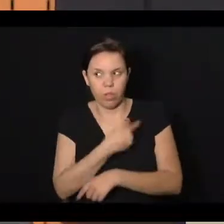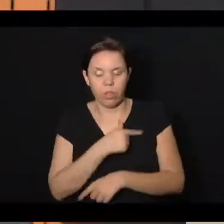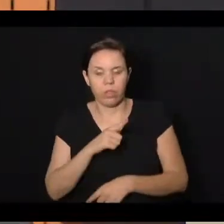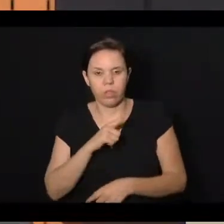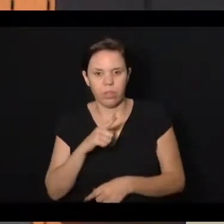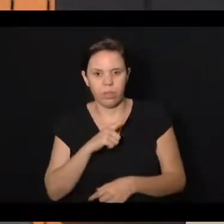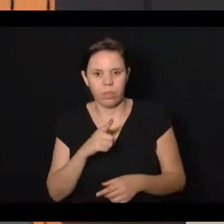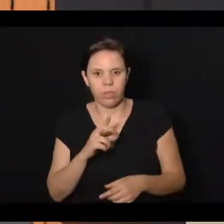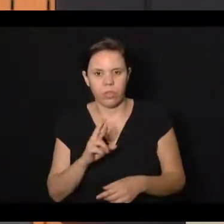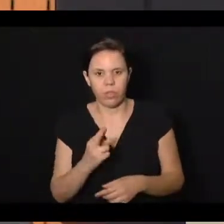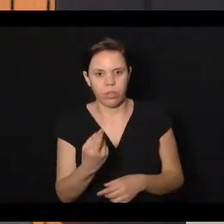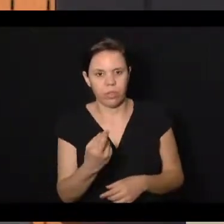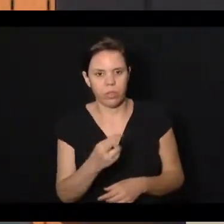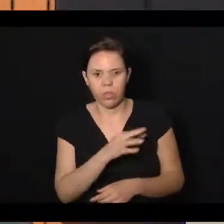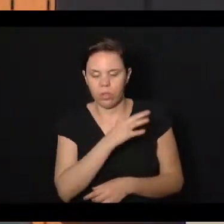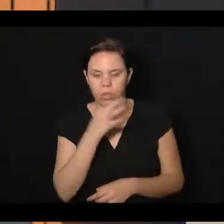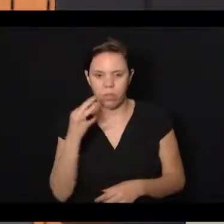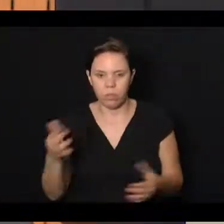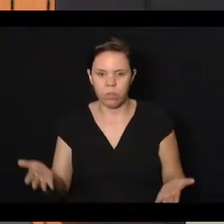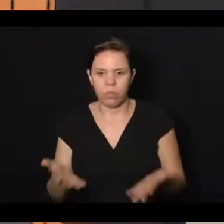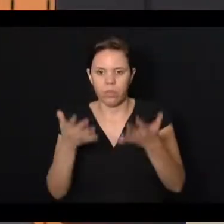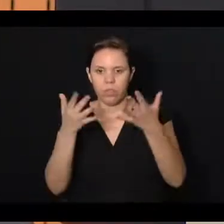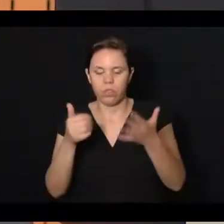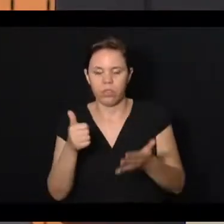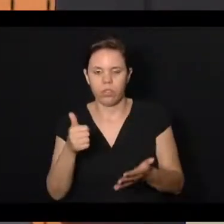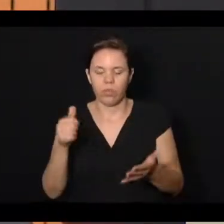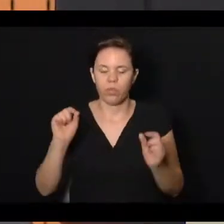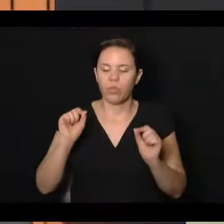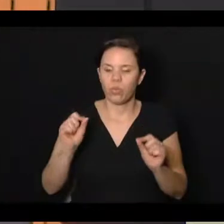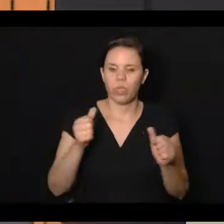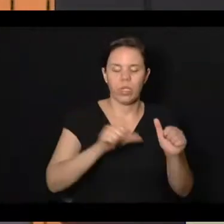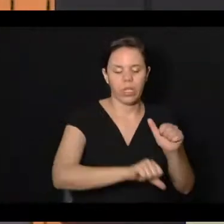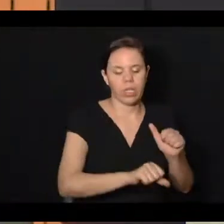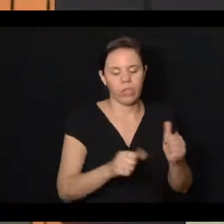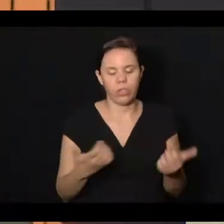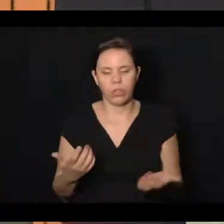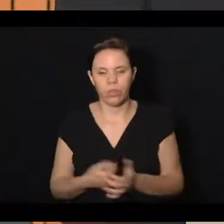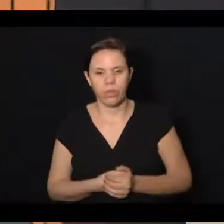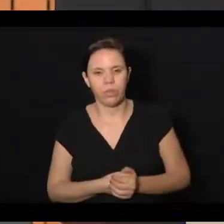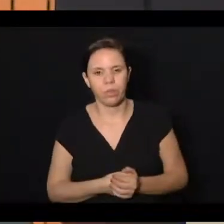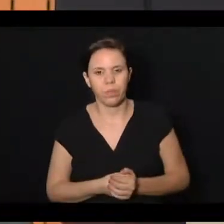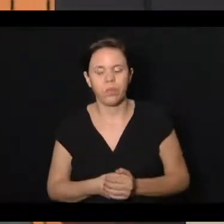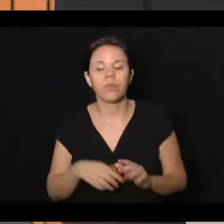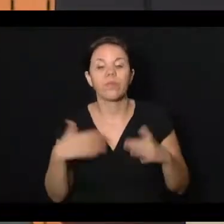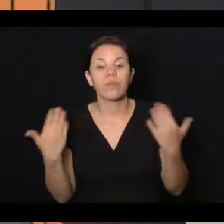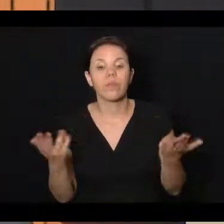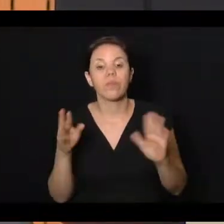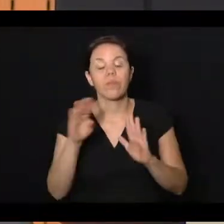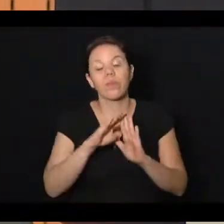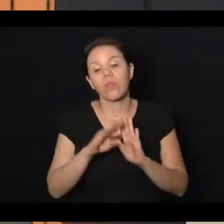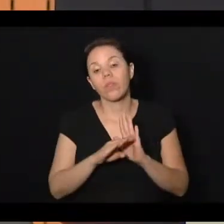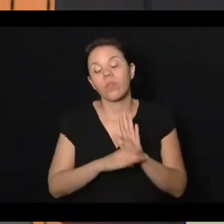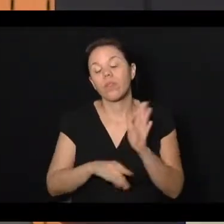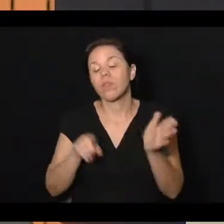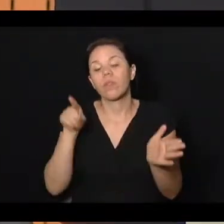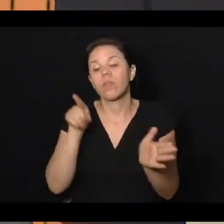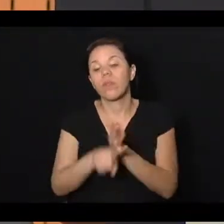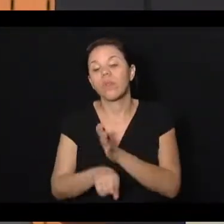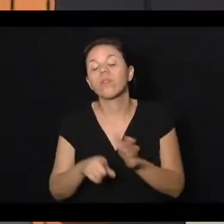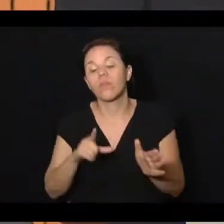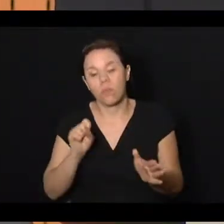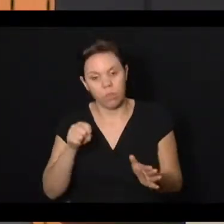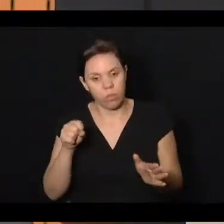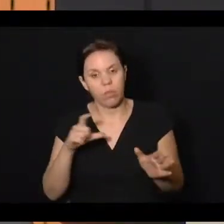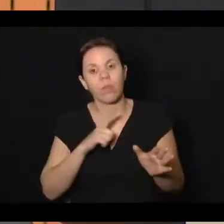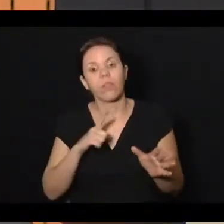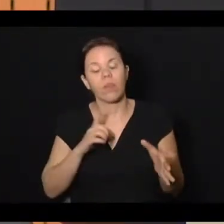os resultados foram muito mais positivos do que negativos em relação ao programa que o senhor tá perguntando existe sim